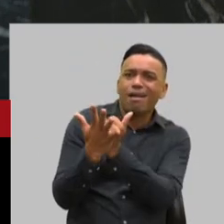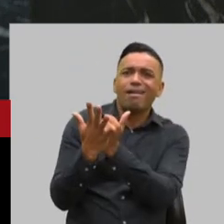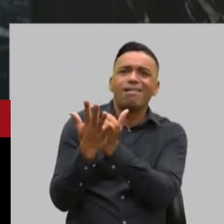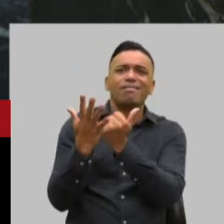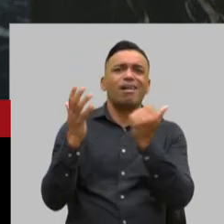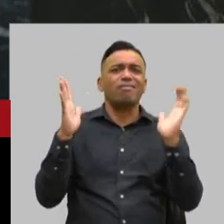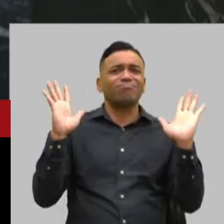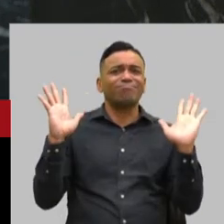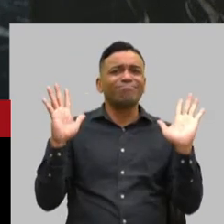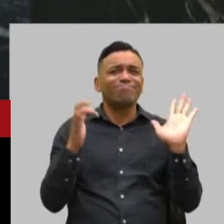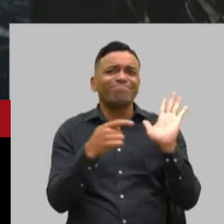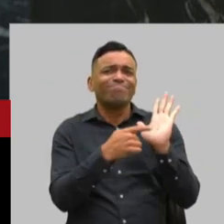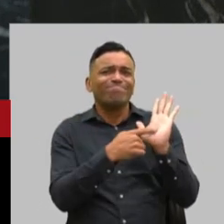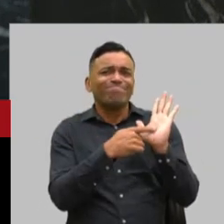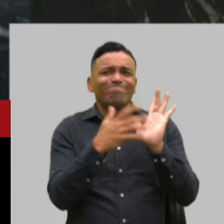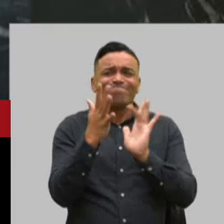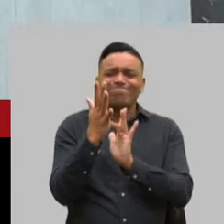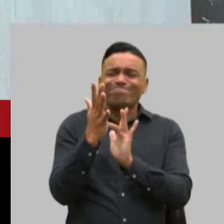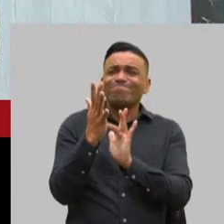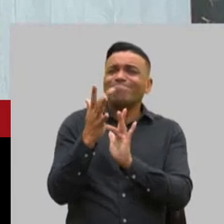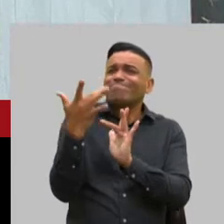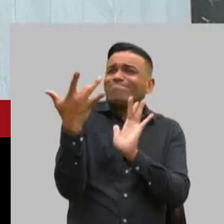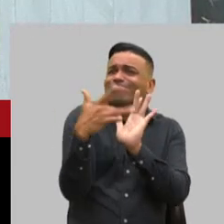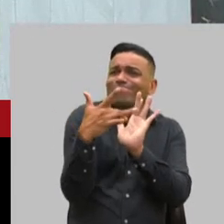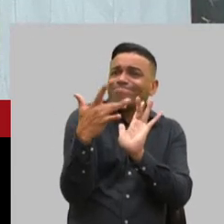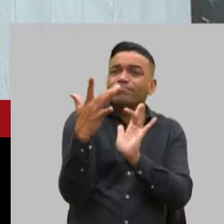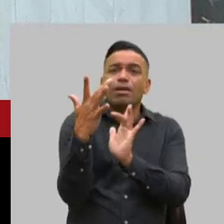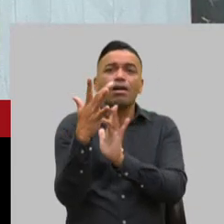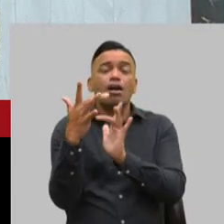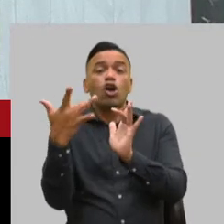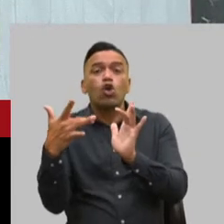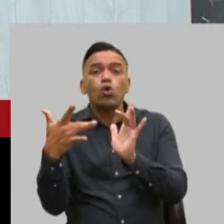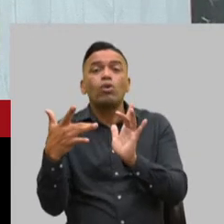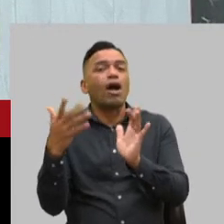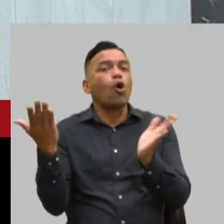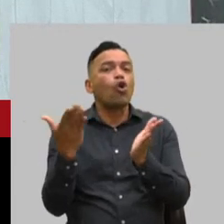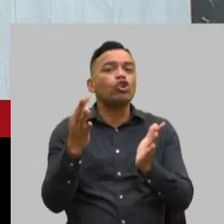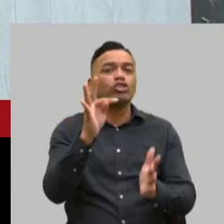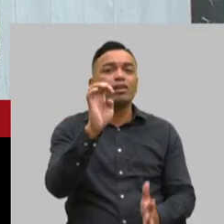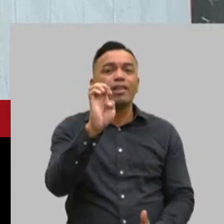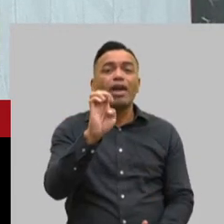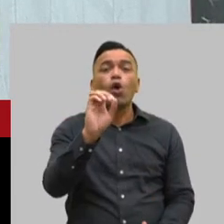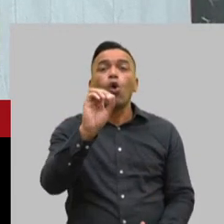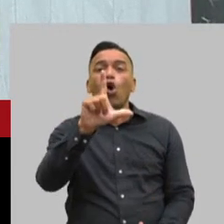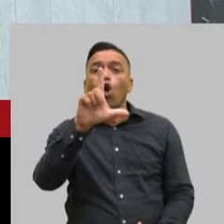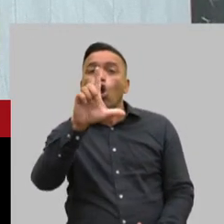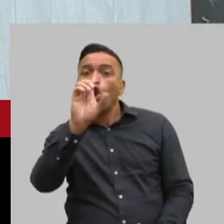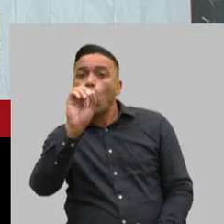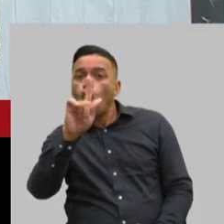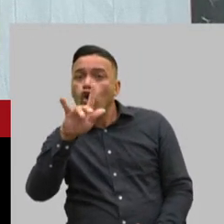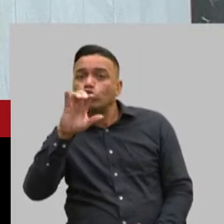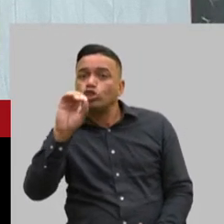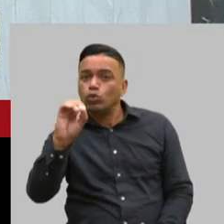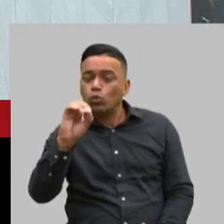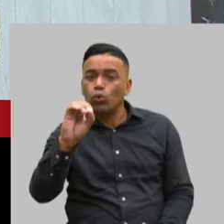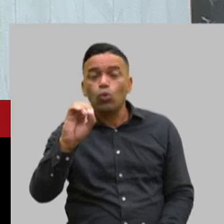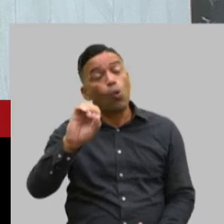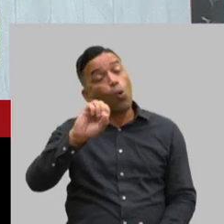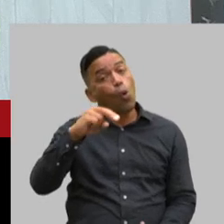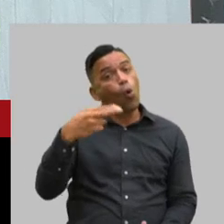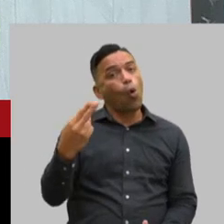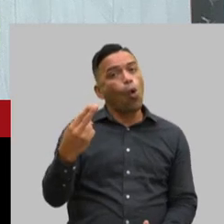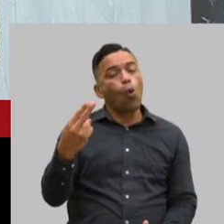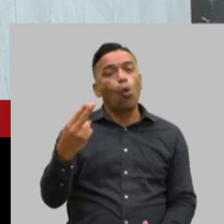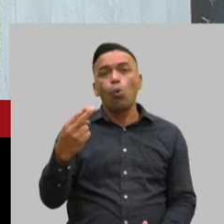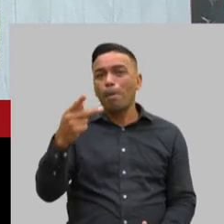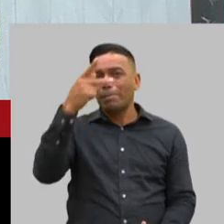elas são os nossos lugares teológicos de hoje. Ou a gente faz como Tomé, de tocar de fato